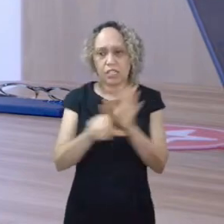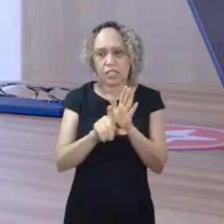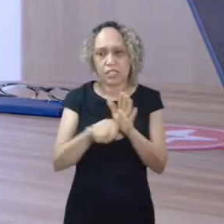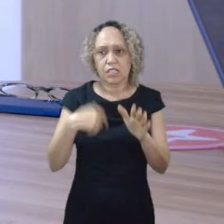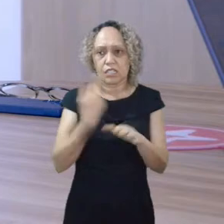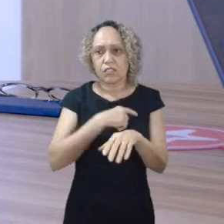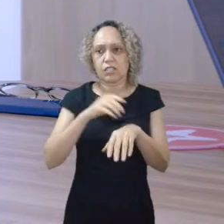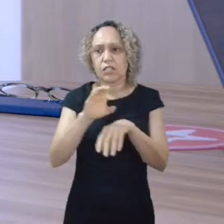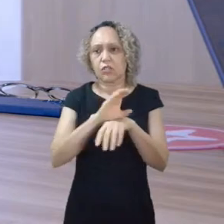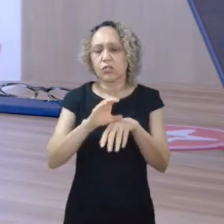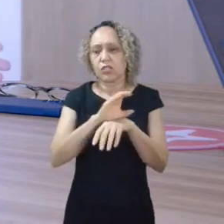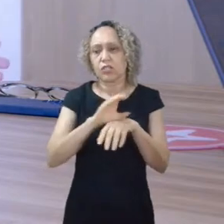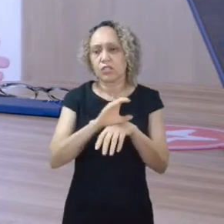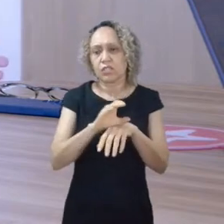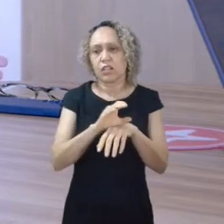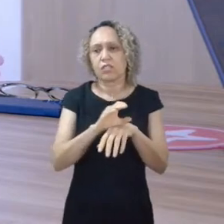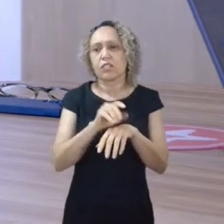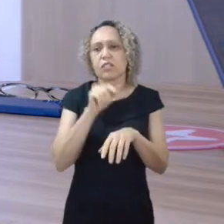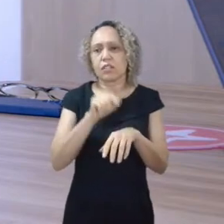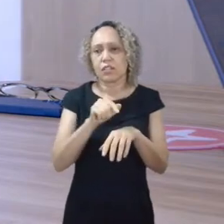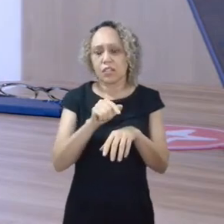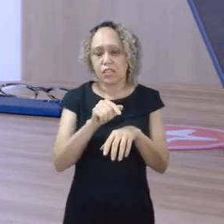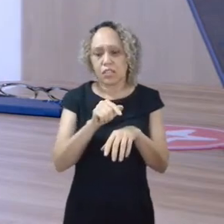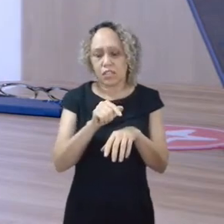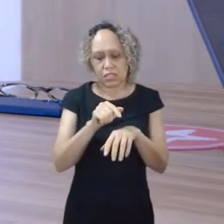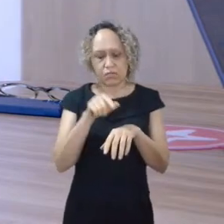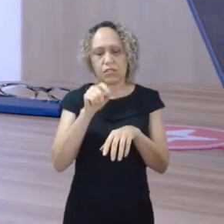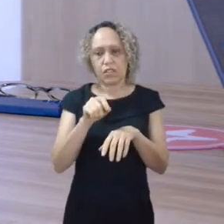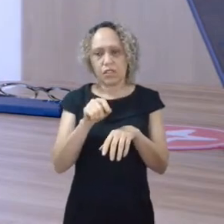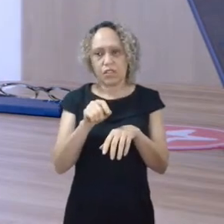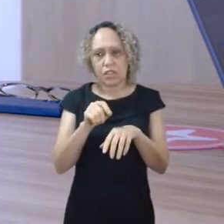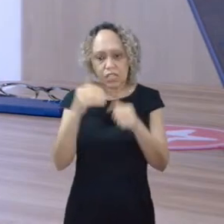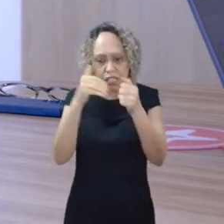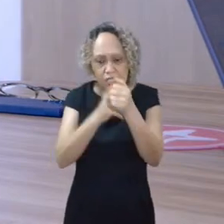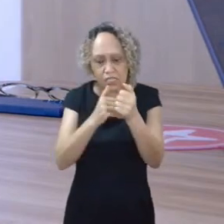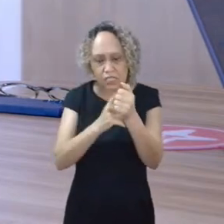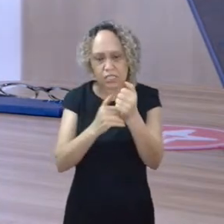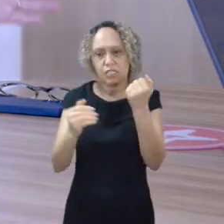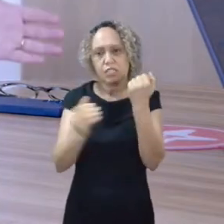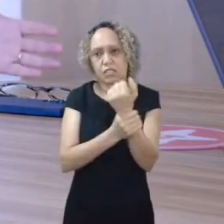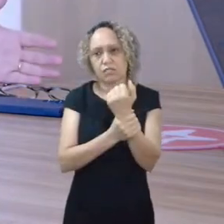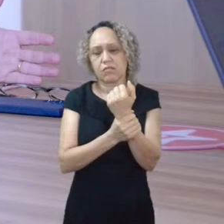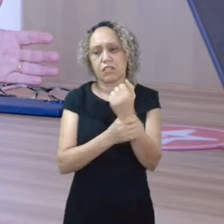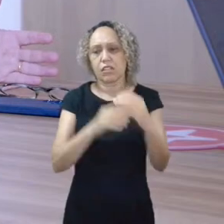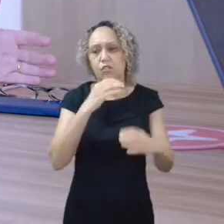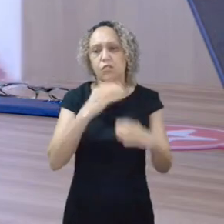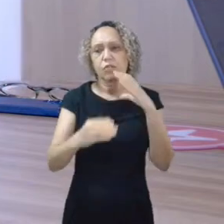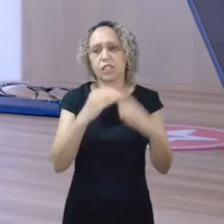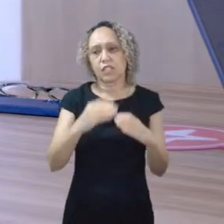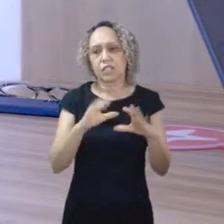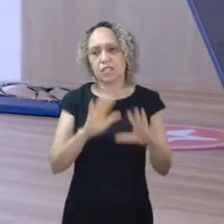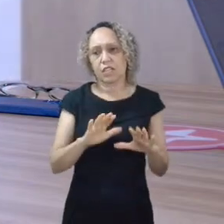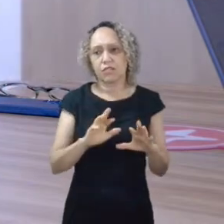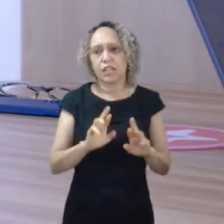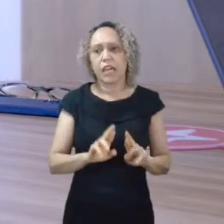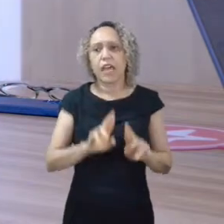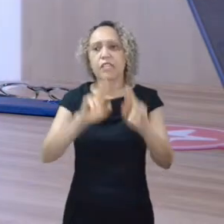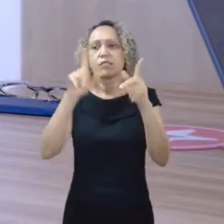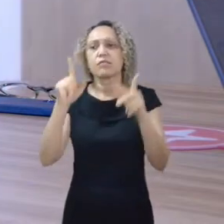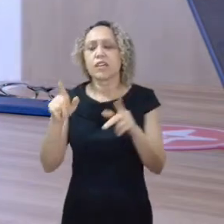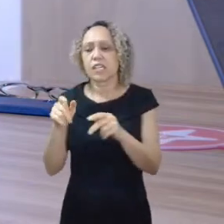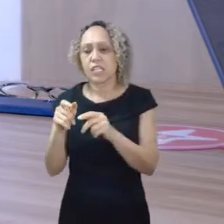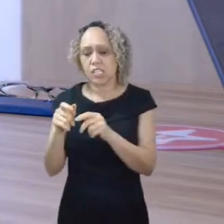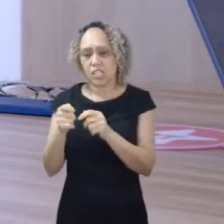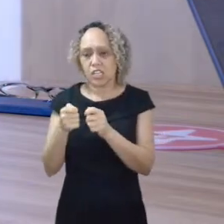Constituição Federal, que estabelece esse limite ao sigilo das comunicações. Então, é muito diferente do que a gente está falando de controle de